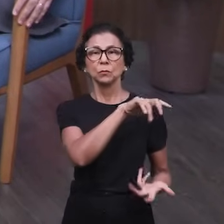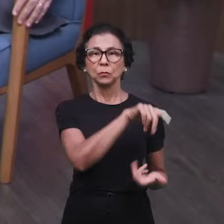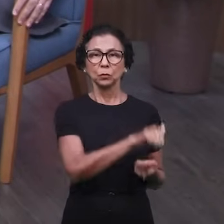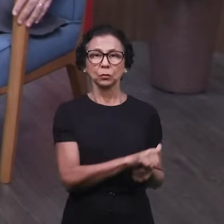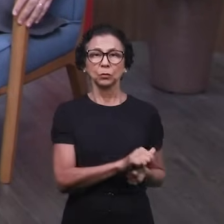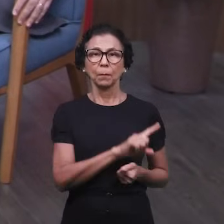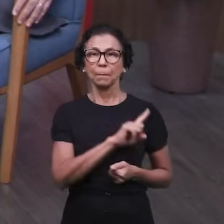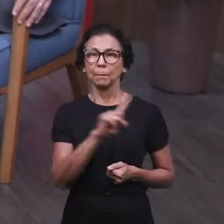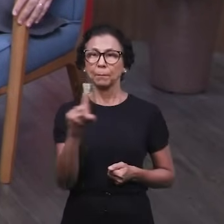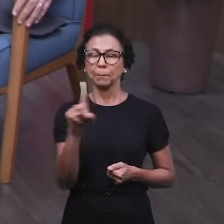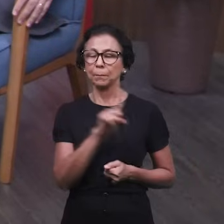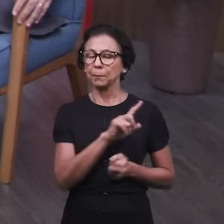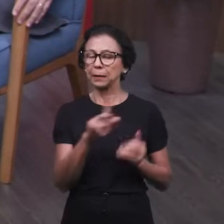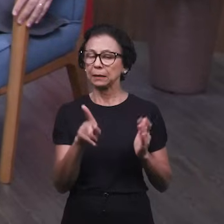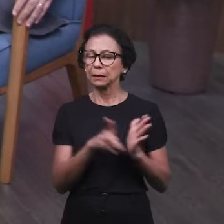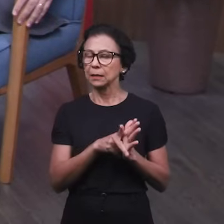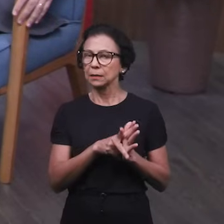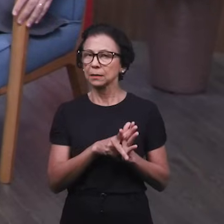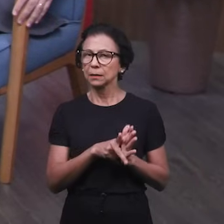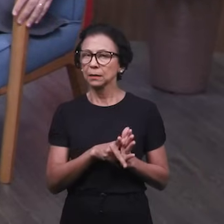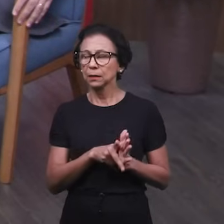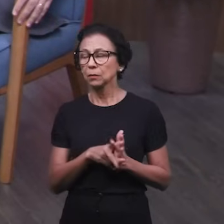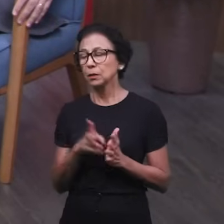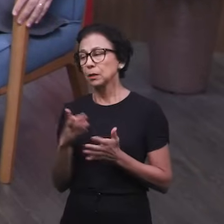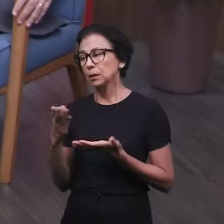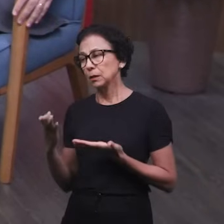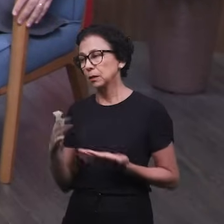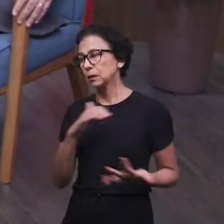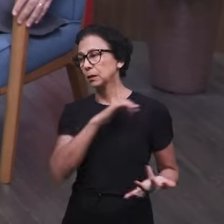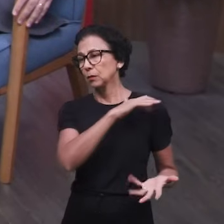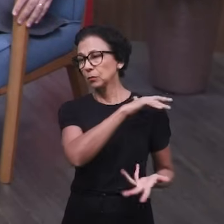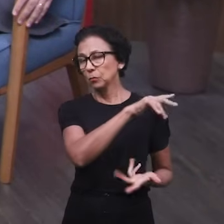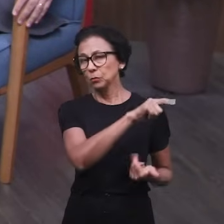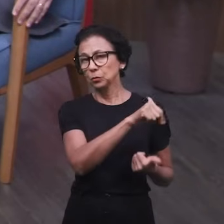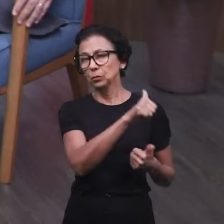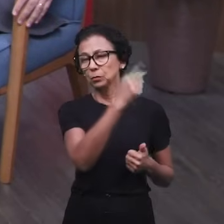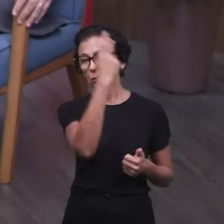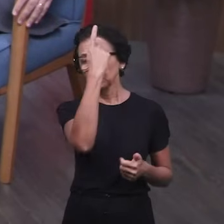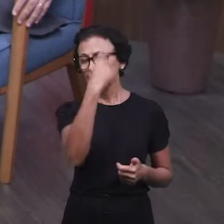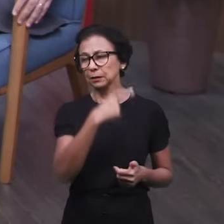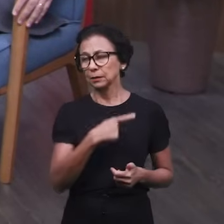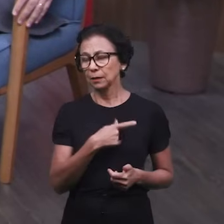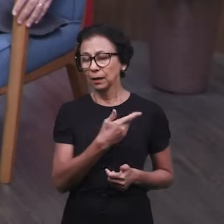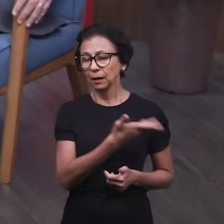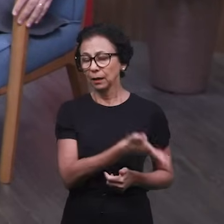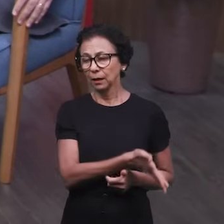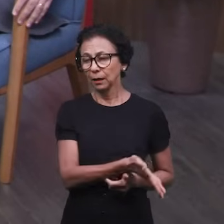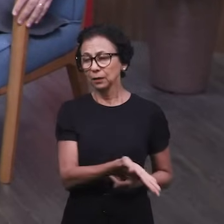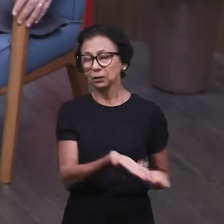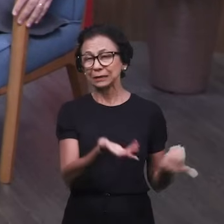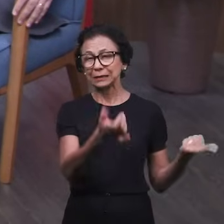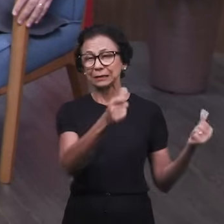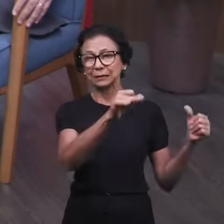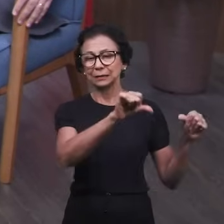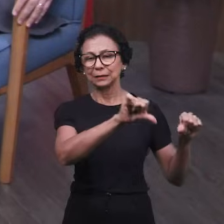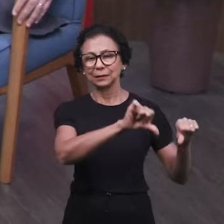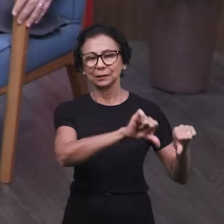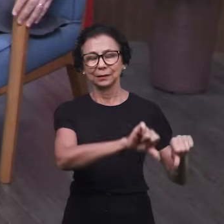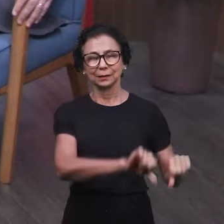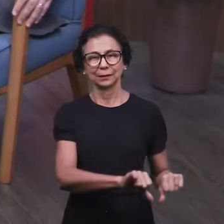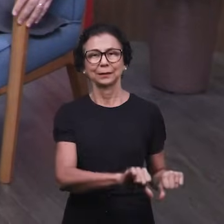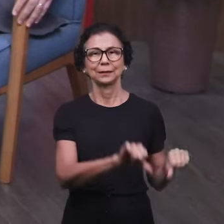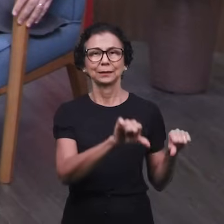mundo está passando por tudo que você já mencionou e ele está mergulhado em